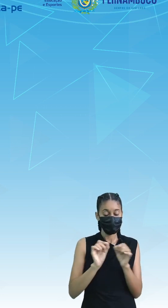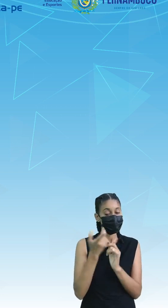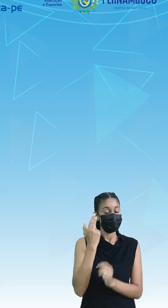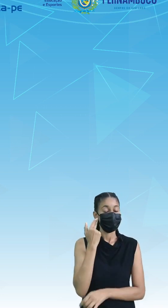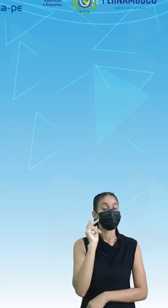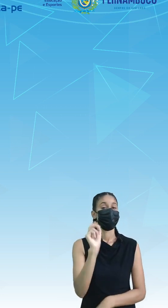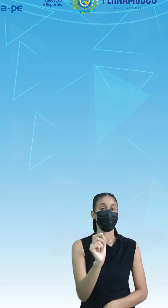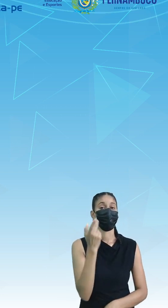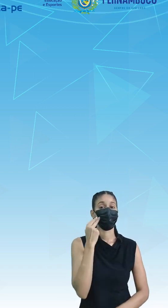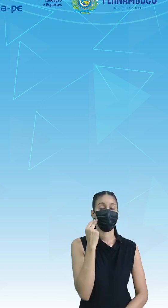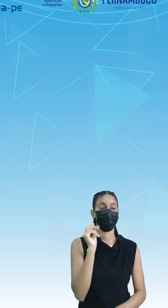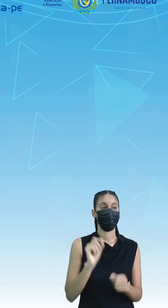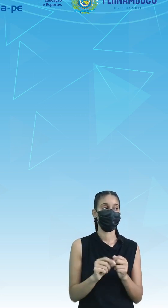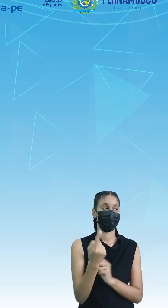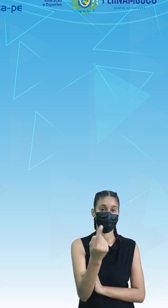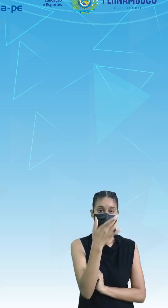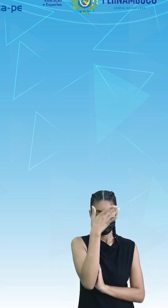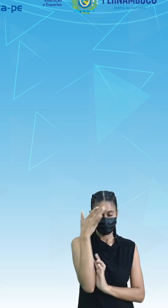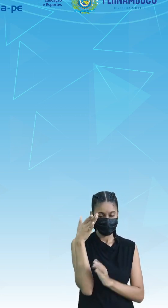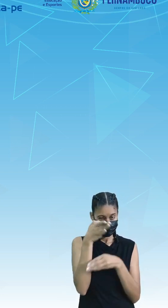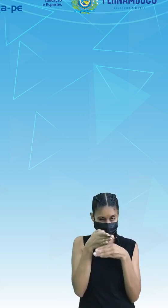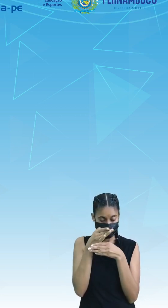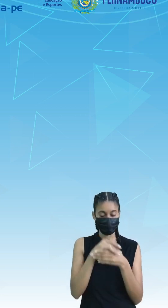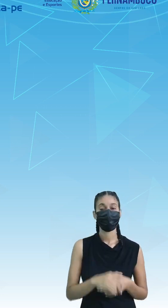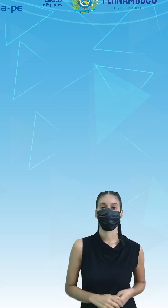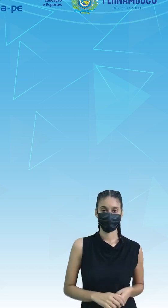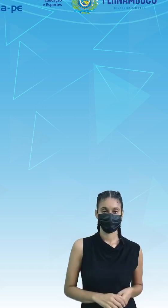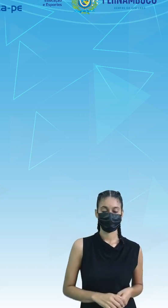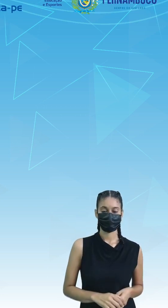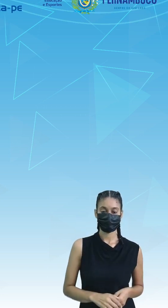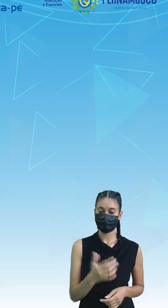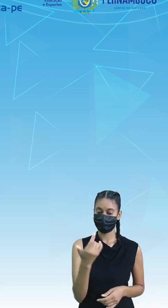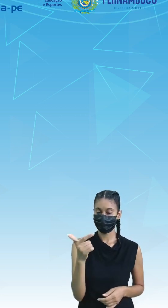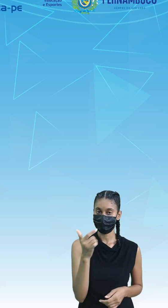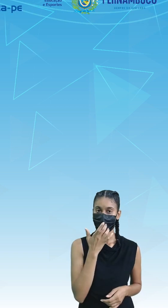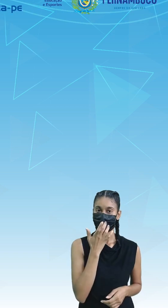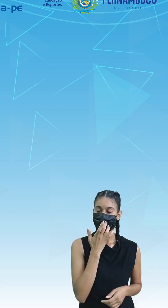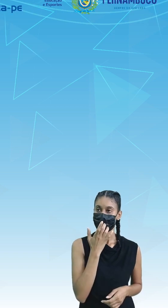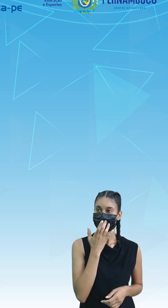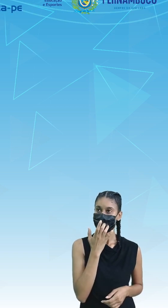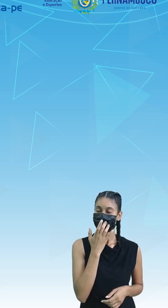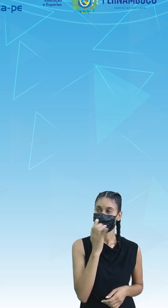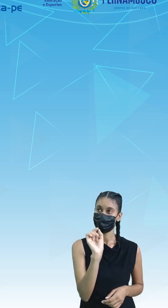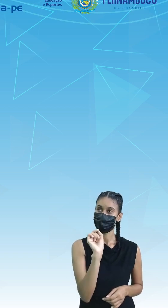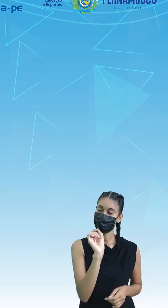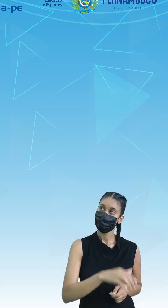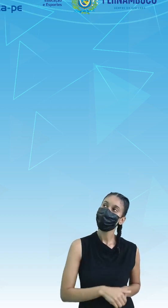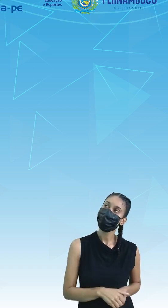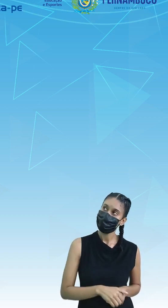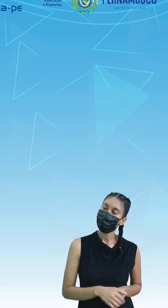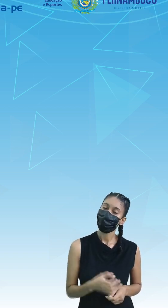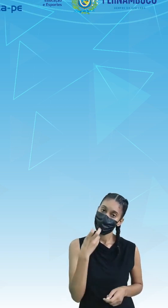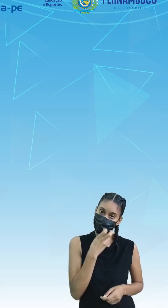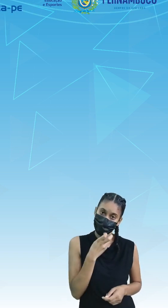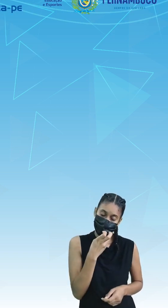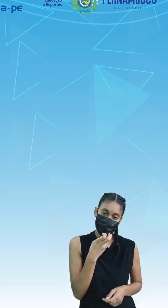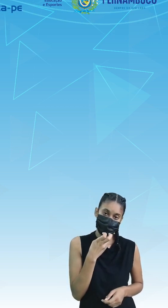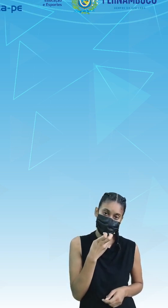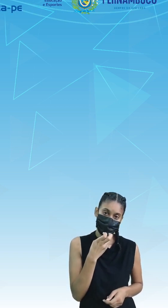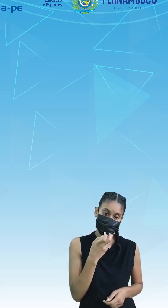geral, formada por uma pessoa, certo? Em que não há a questão da oralização,